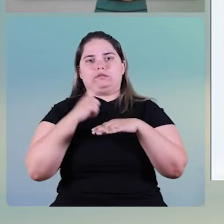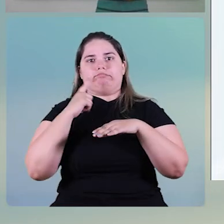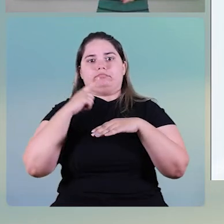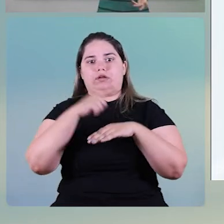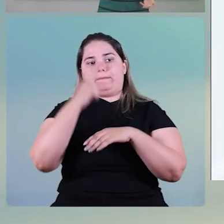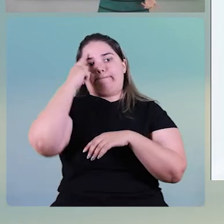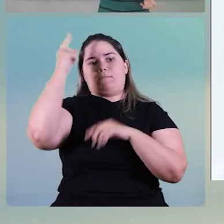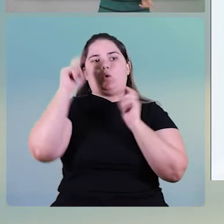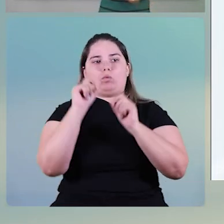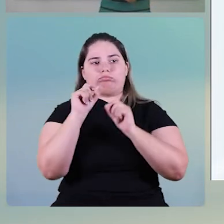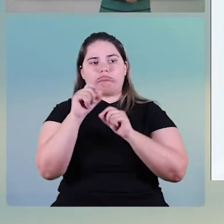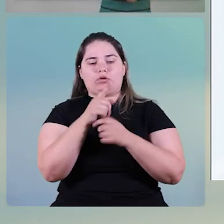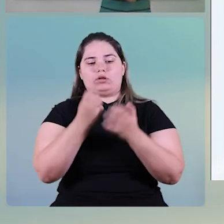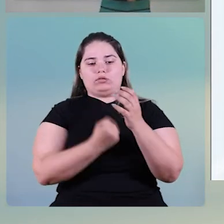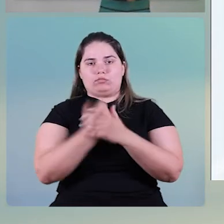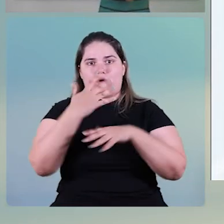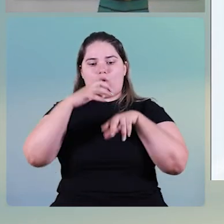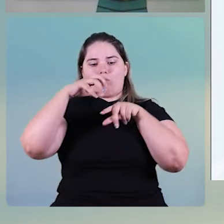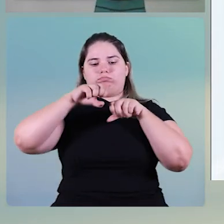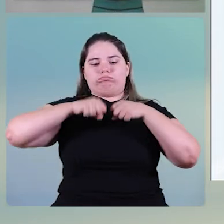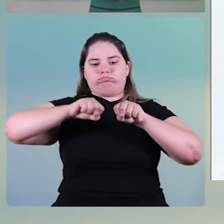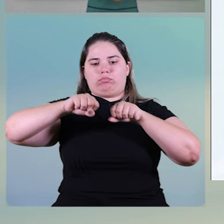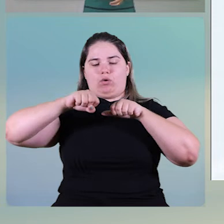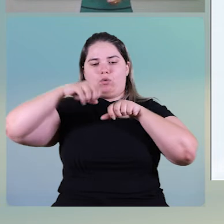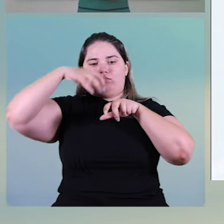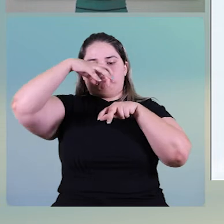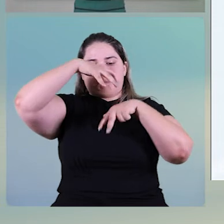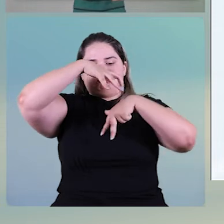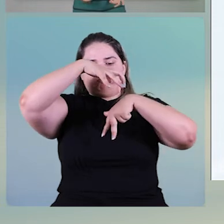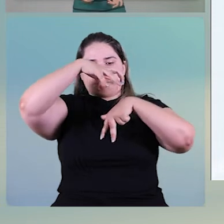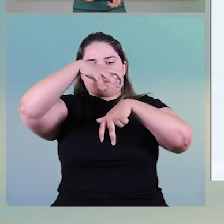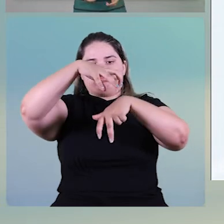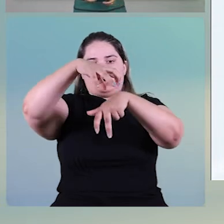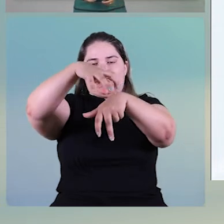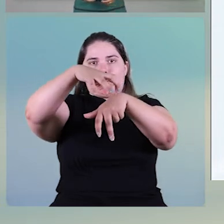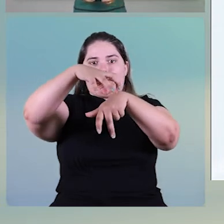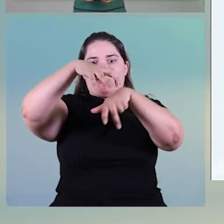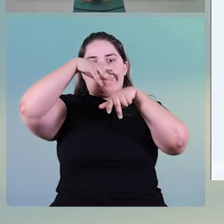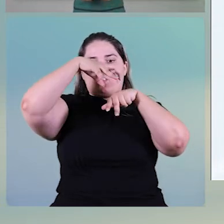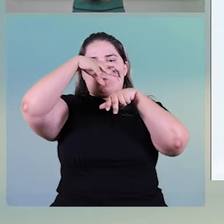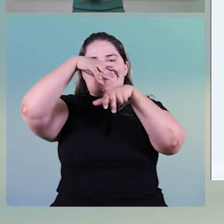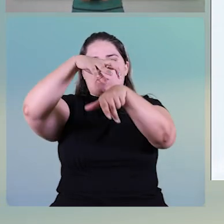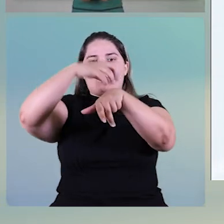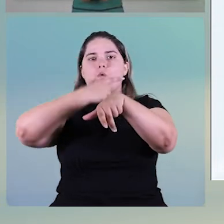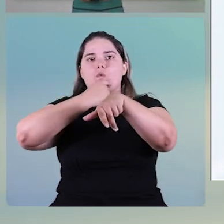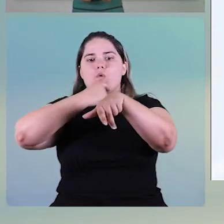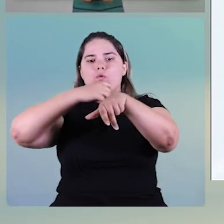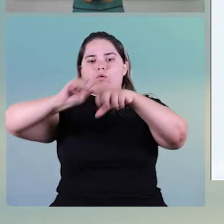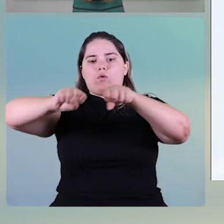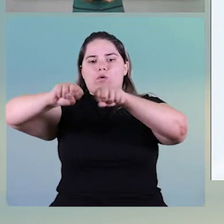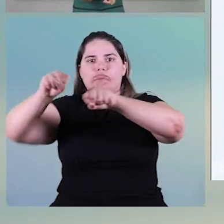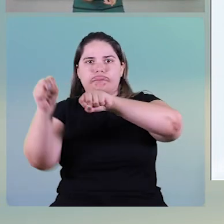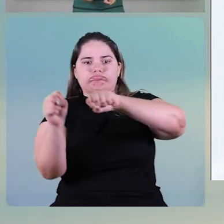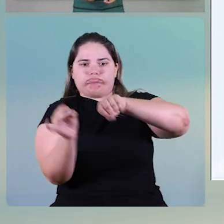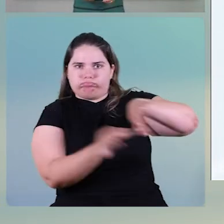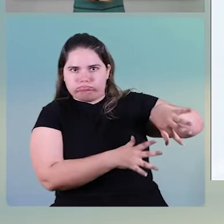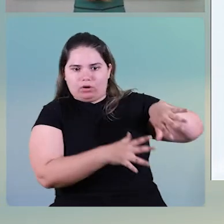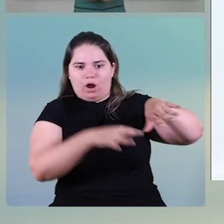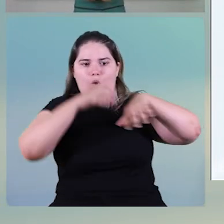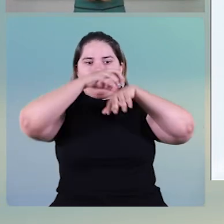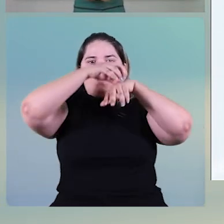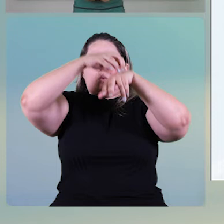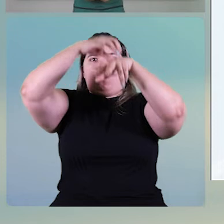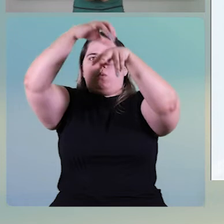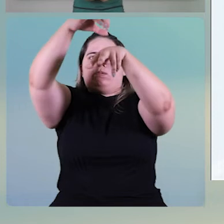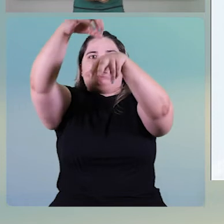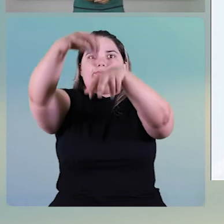no mesmo tempo. No instante em que saltam, os paraquedistas abandonam suas motos e